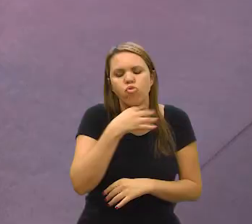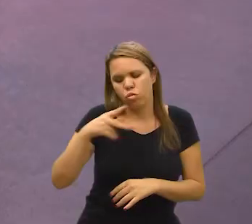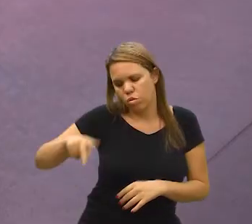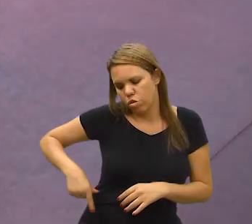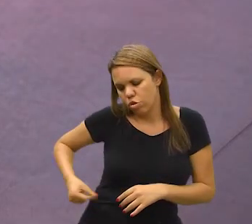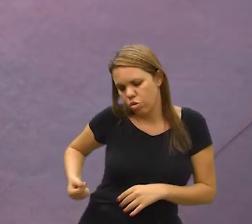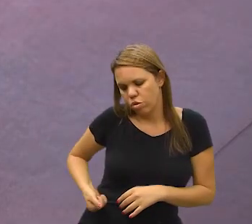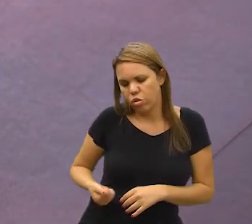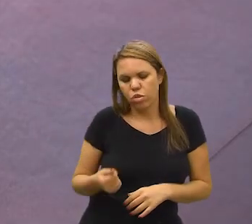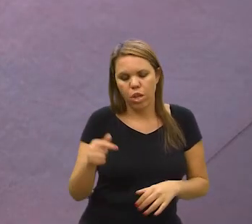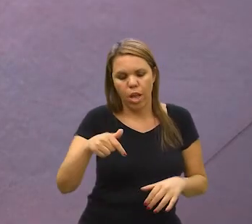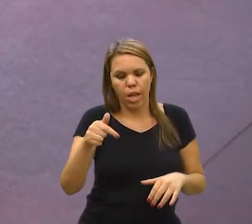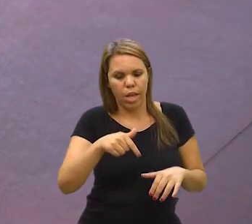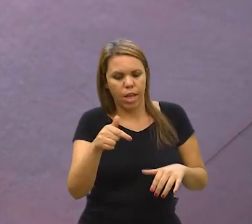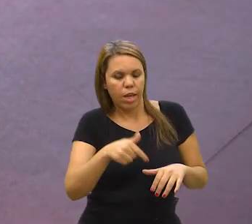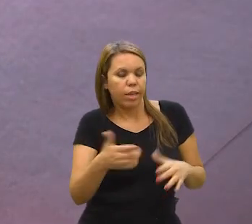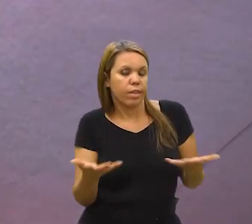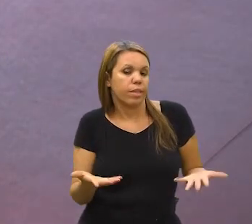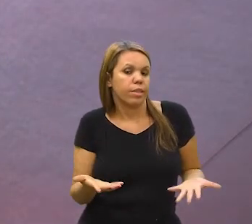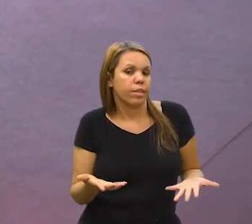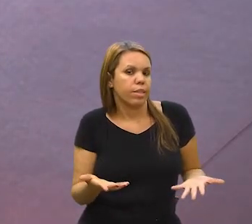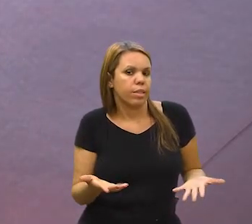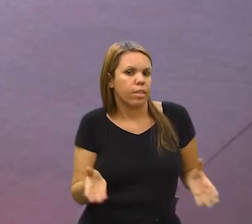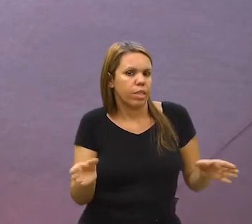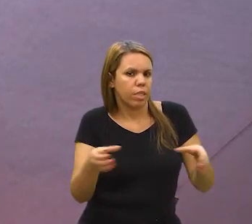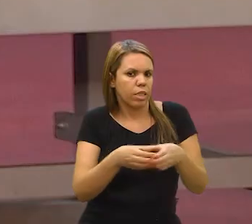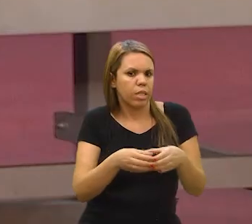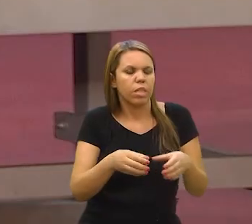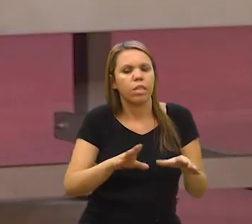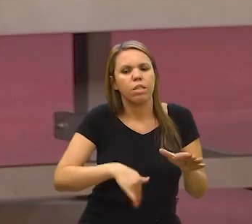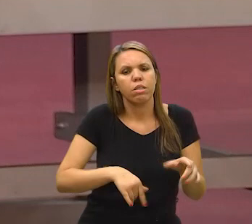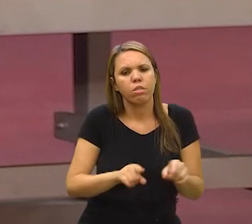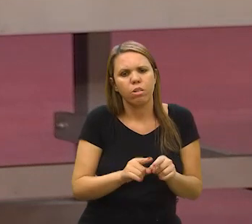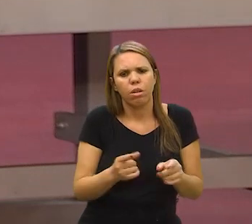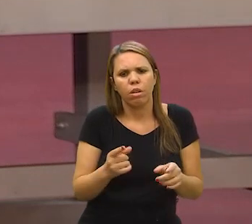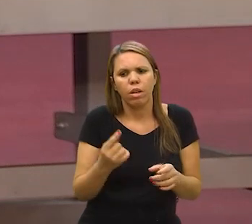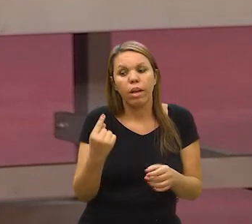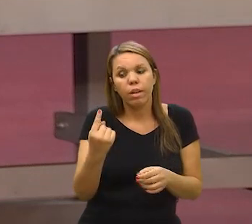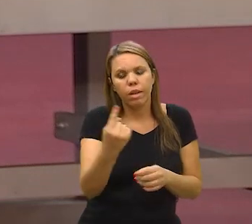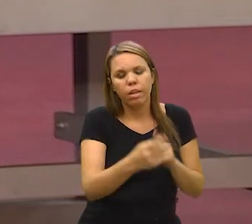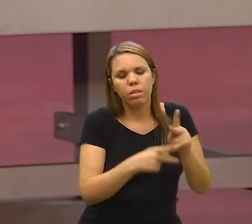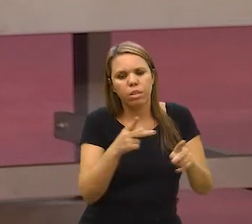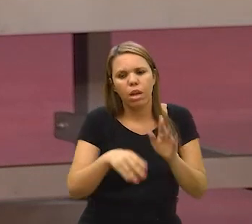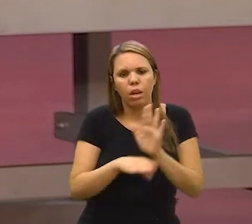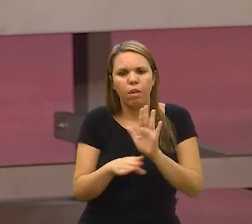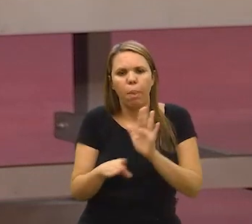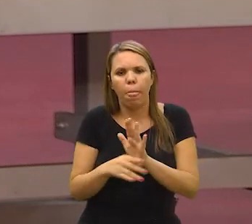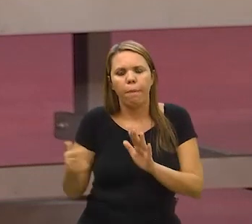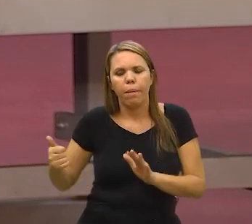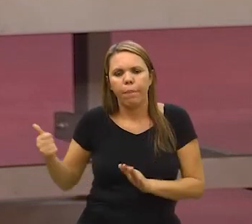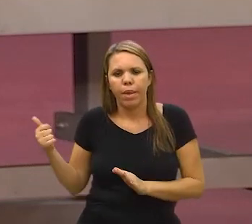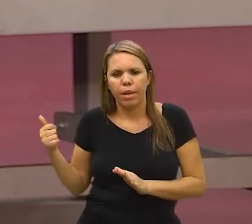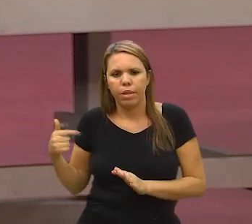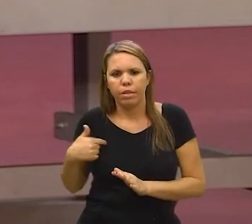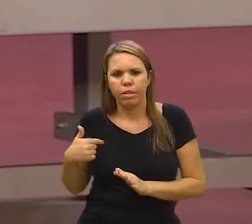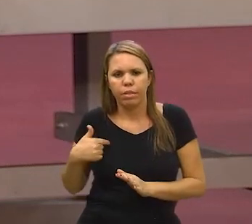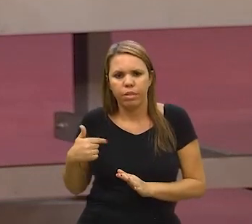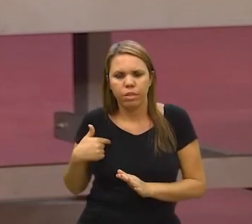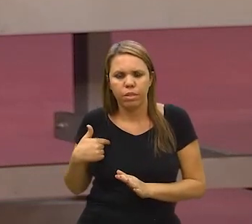bolso? É do clube, é de patrocinador, é da confederação? Já teve de tudo um pouco, né? Eu falo que meu primeiro